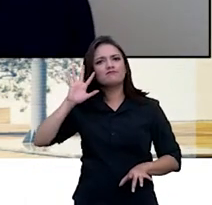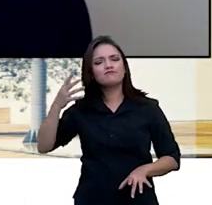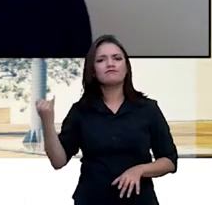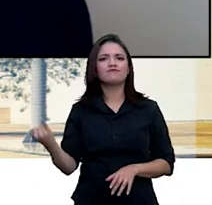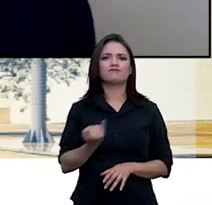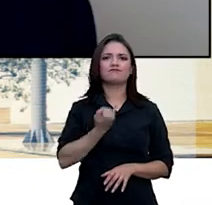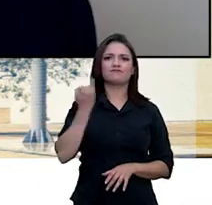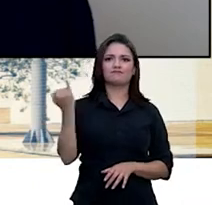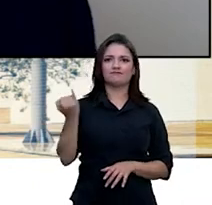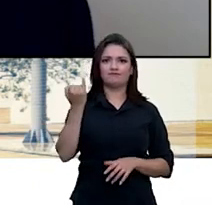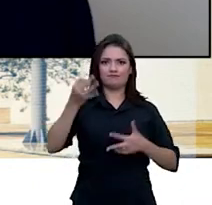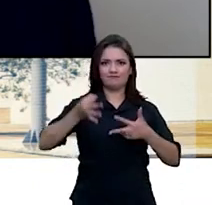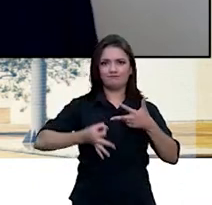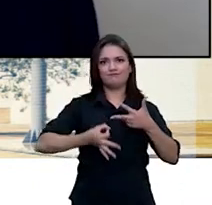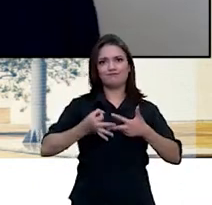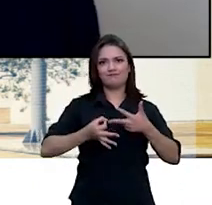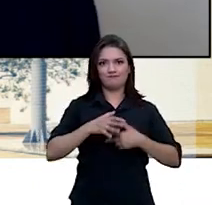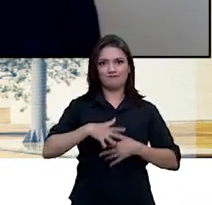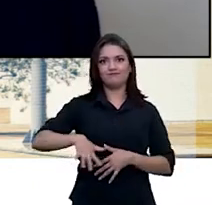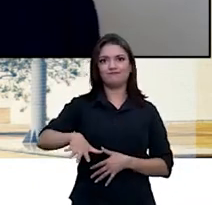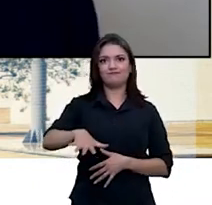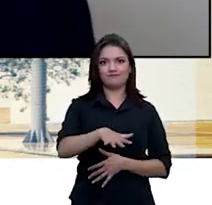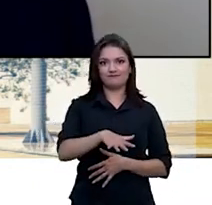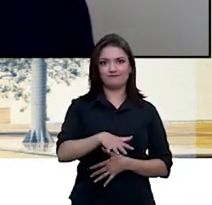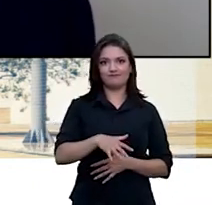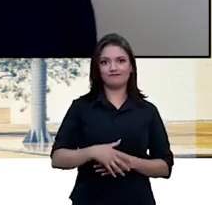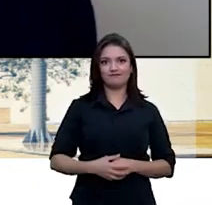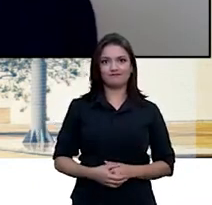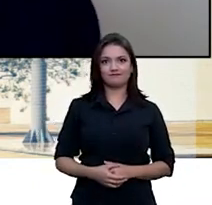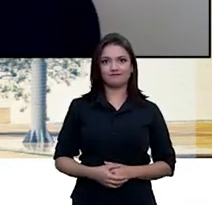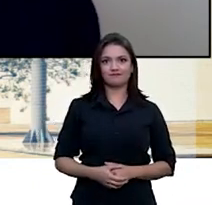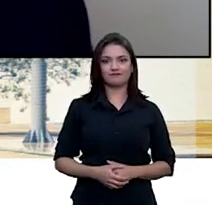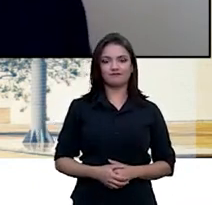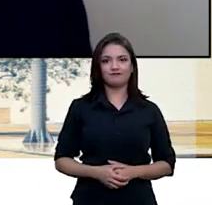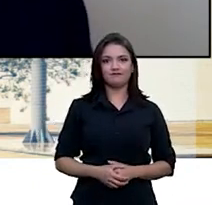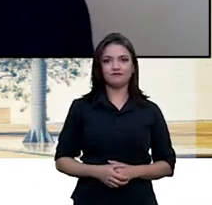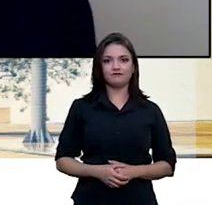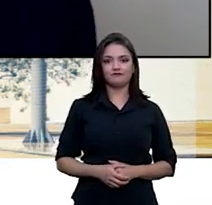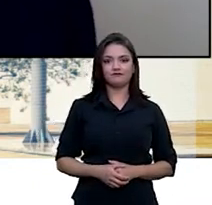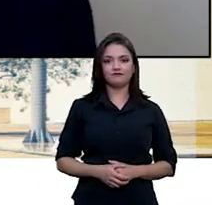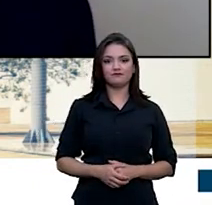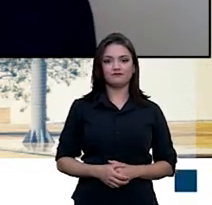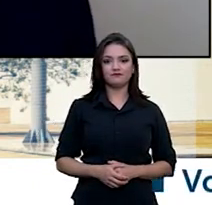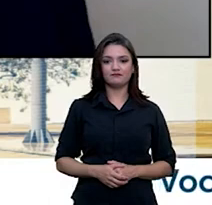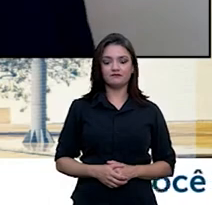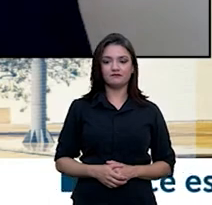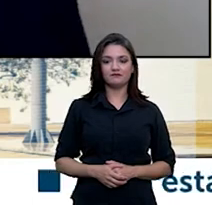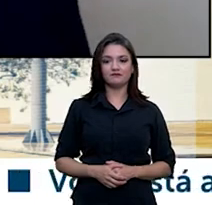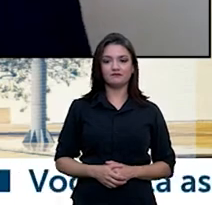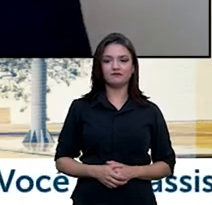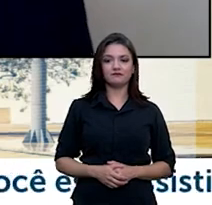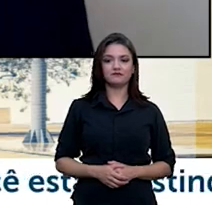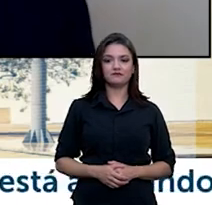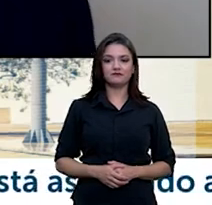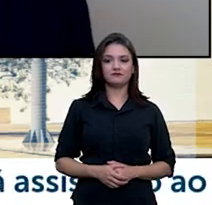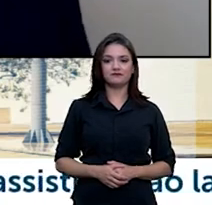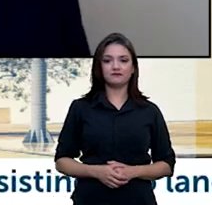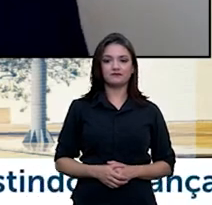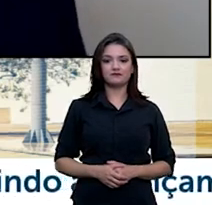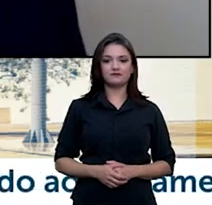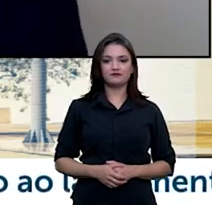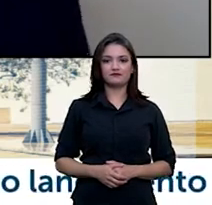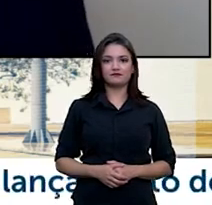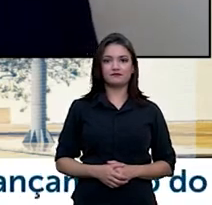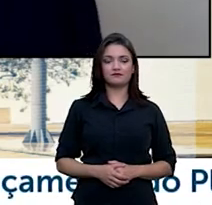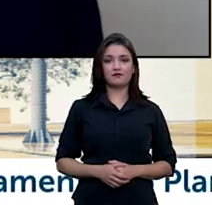salutan a cooperação entre o STJ e outros órgãos como temos feito com a